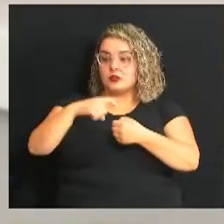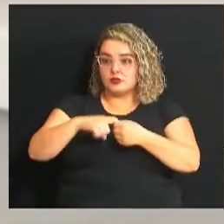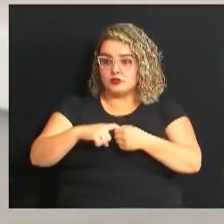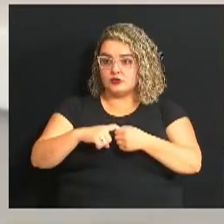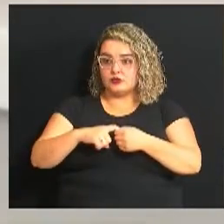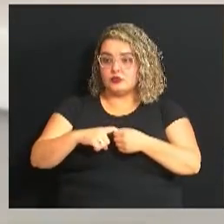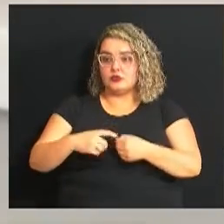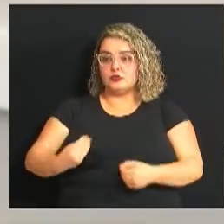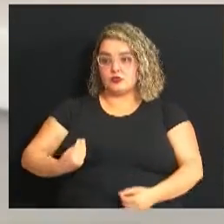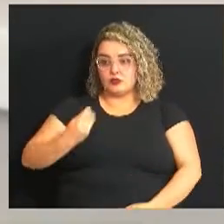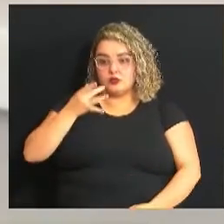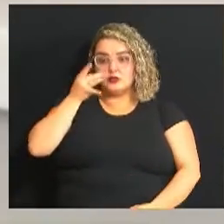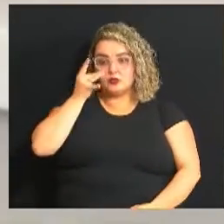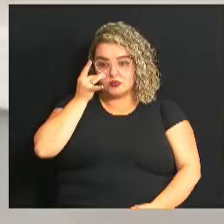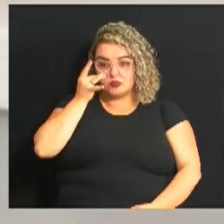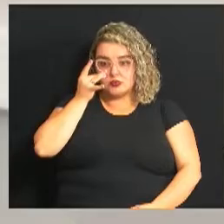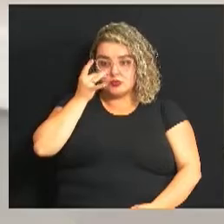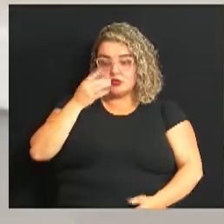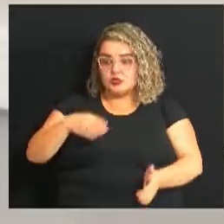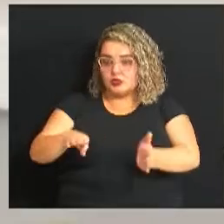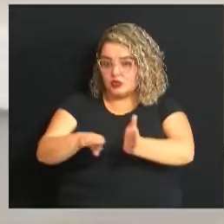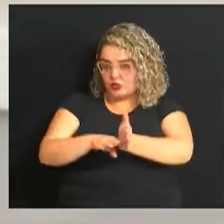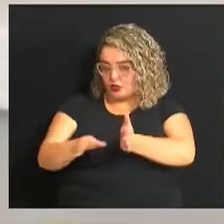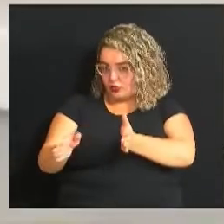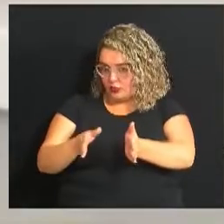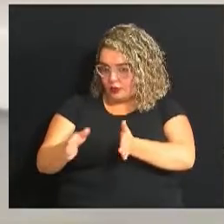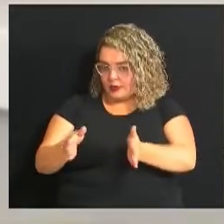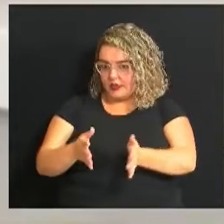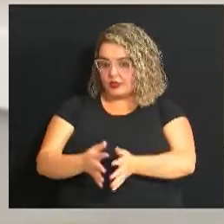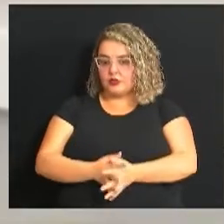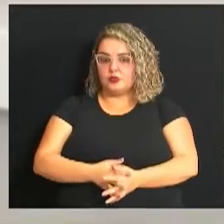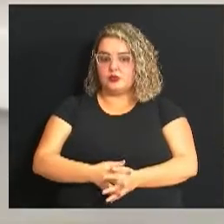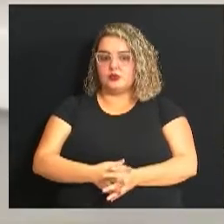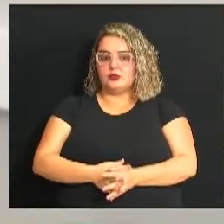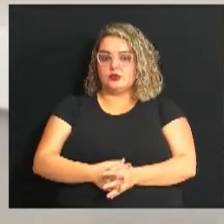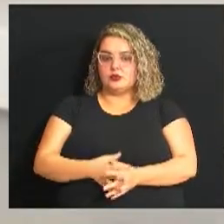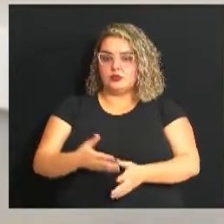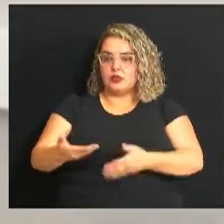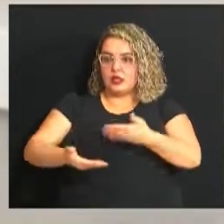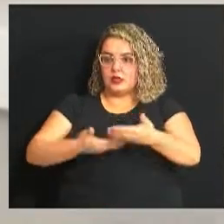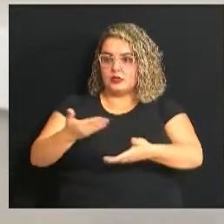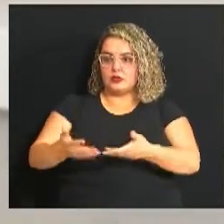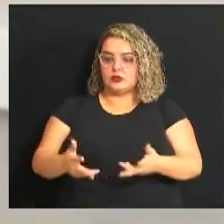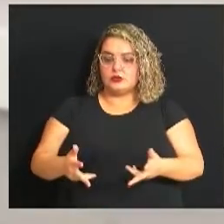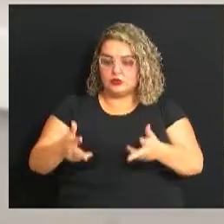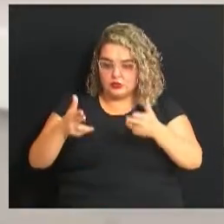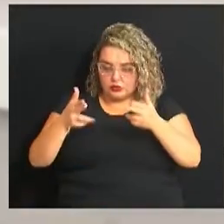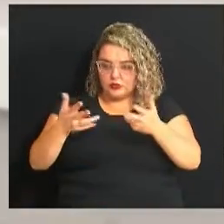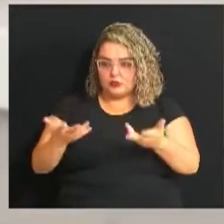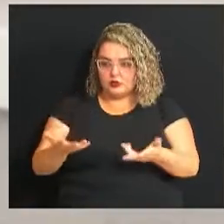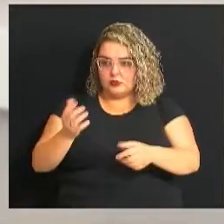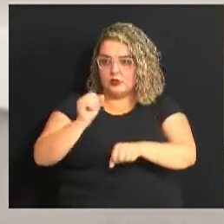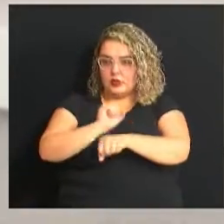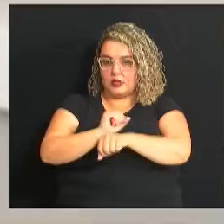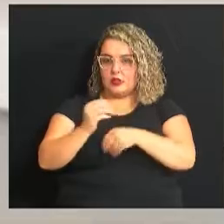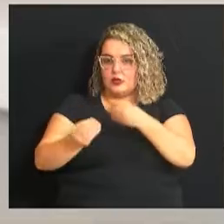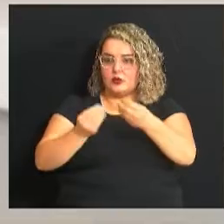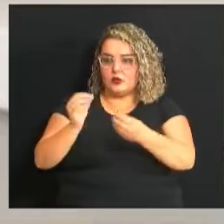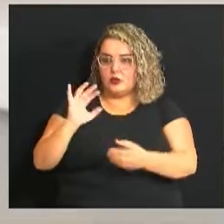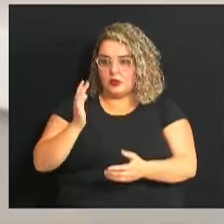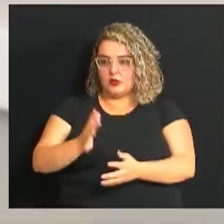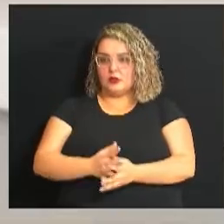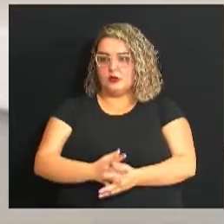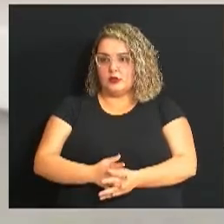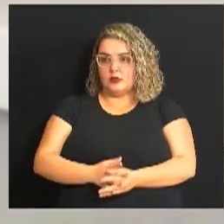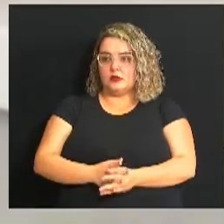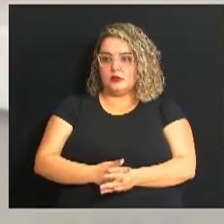forma presencial. Chegou em algum momento os serviços a ficarem, não é, parados? Como que funcionou isso,